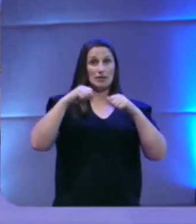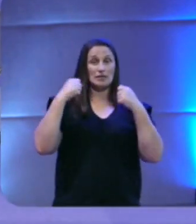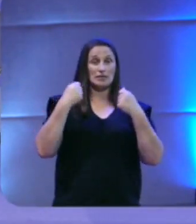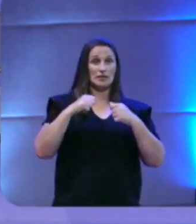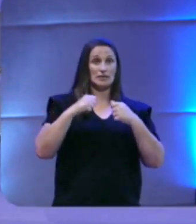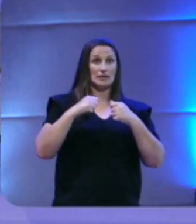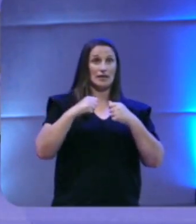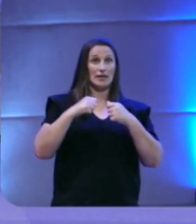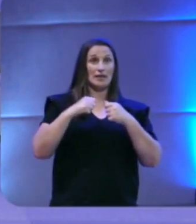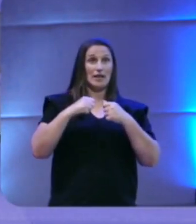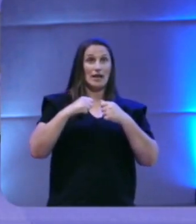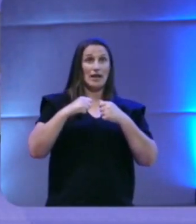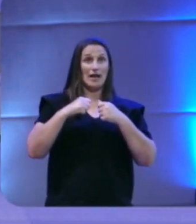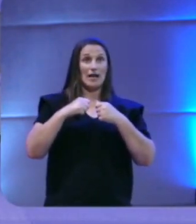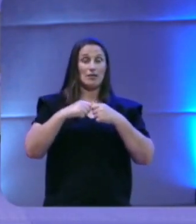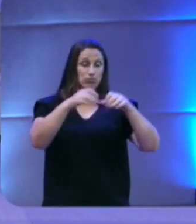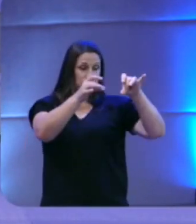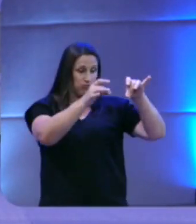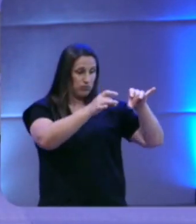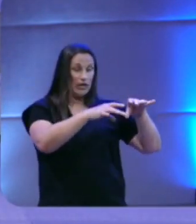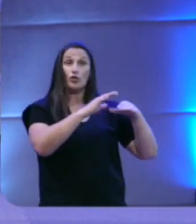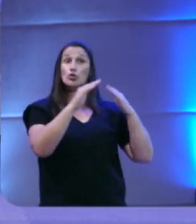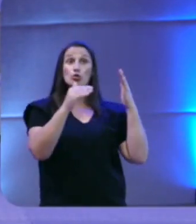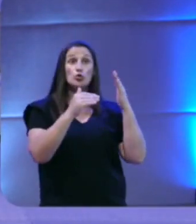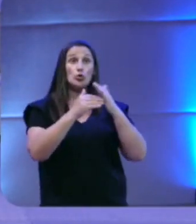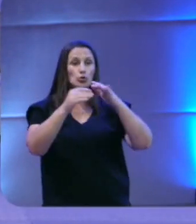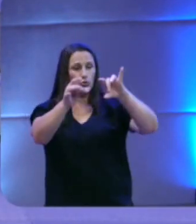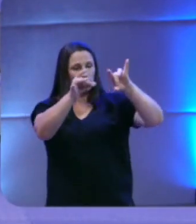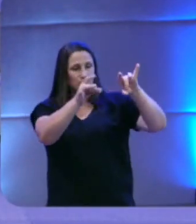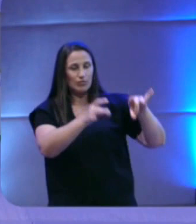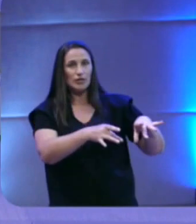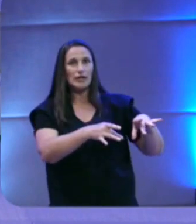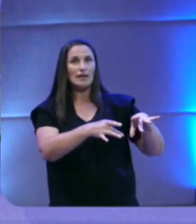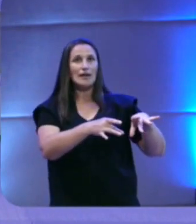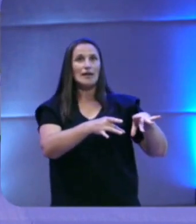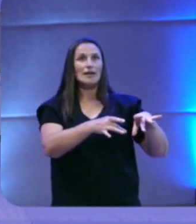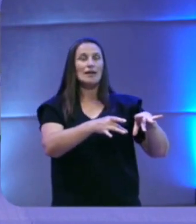mesmo, tomar a sua cruz para estar pronto para